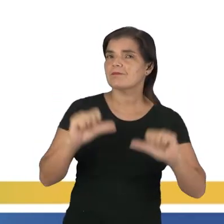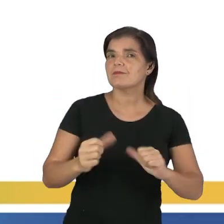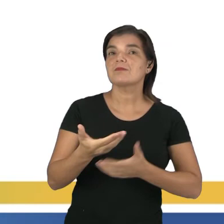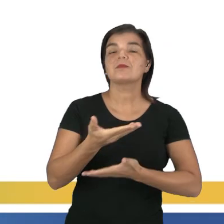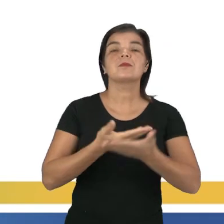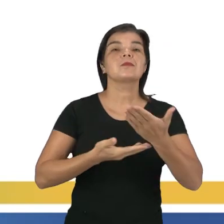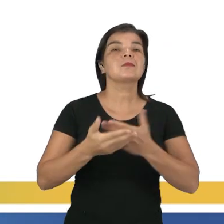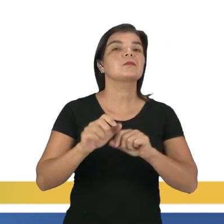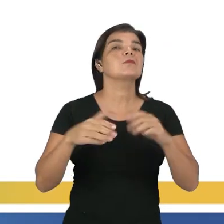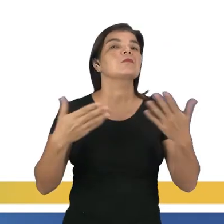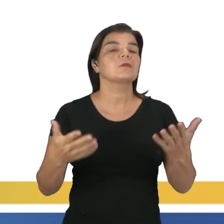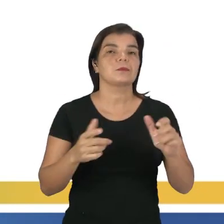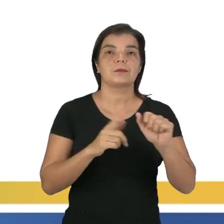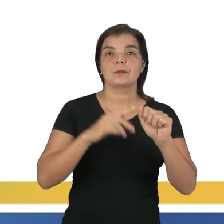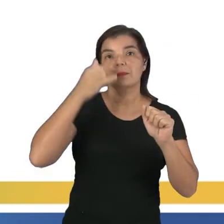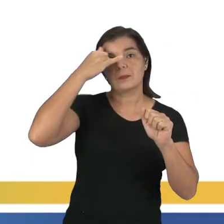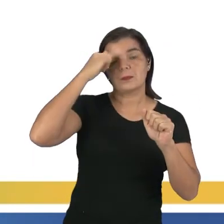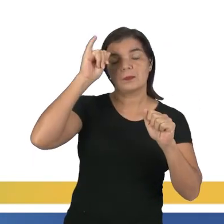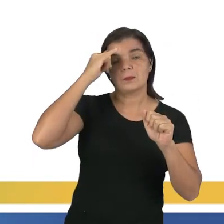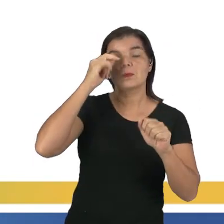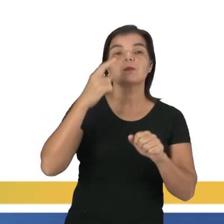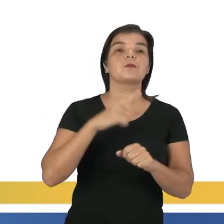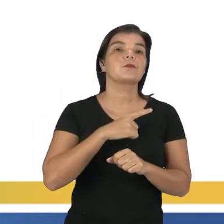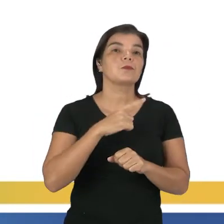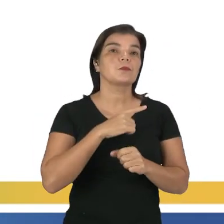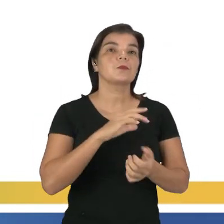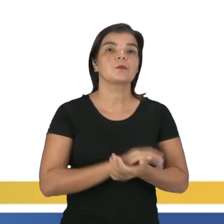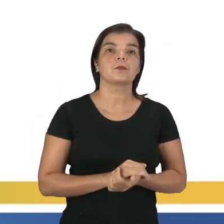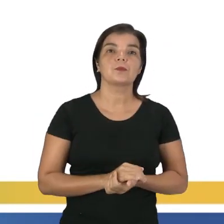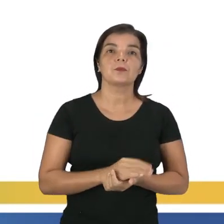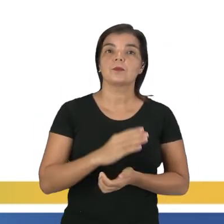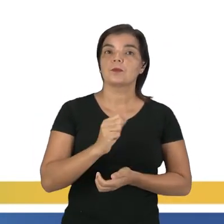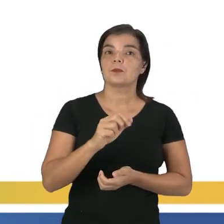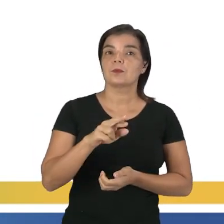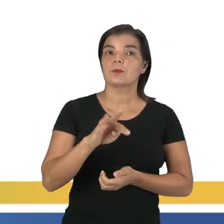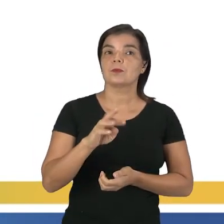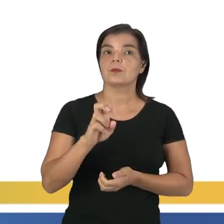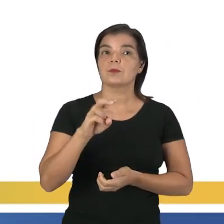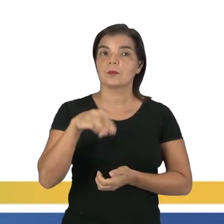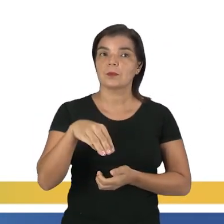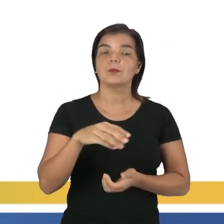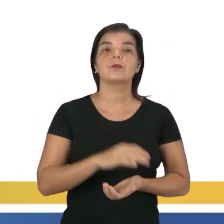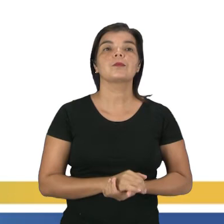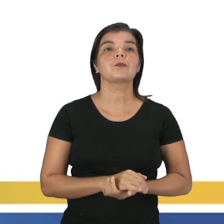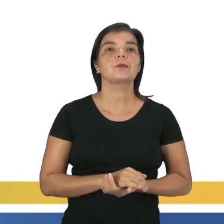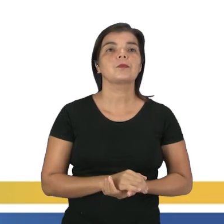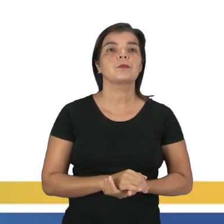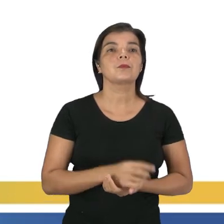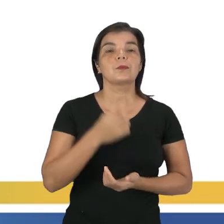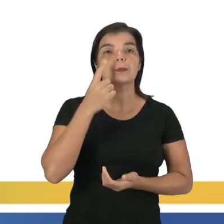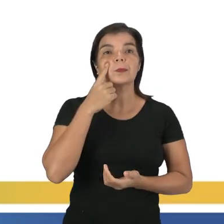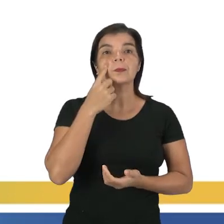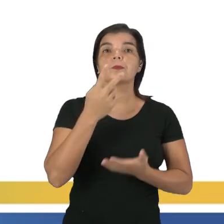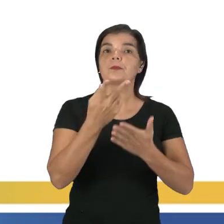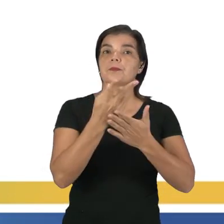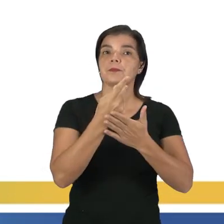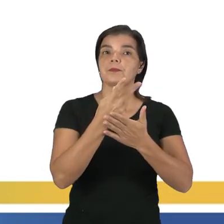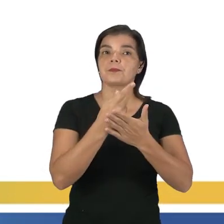pelo pessimismo em relação a. Então a gente tem aí um cartoon, uma charge, enfim, um